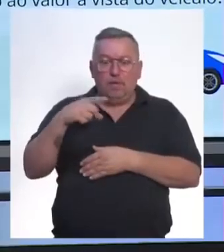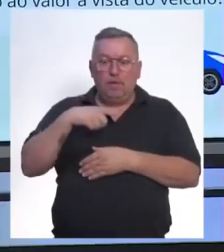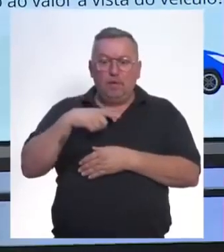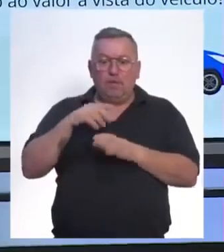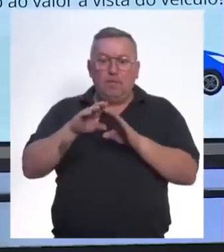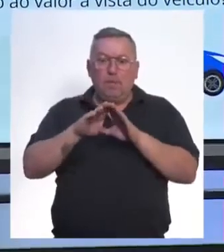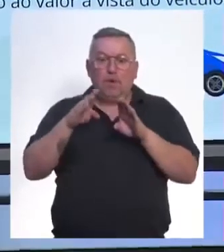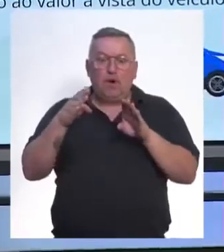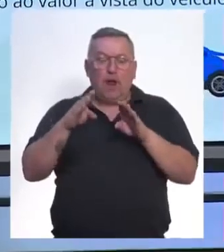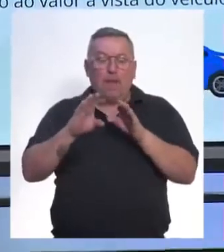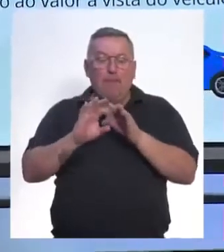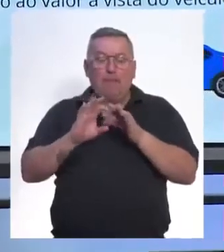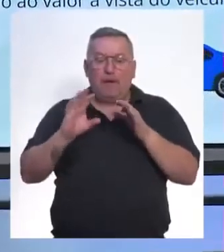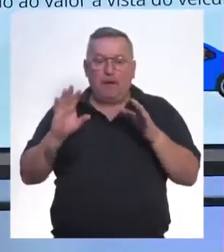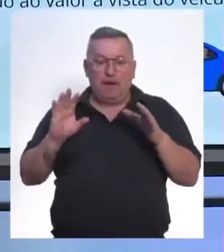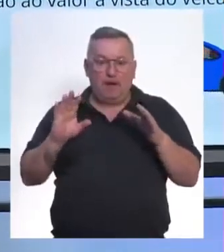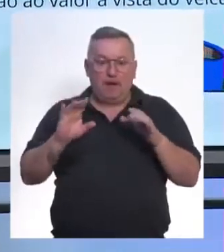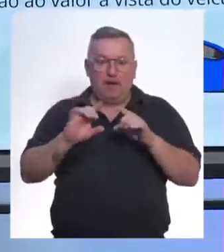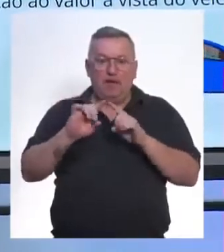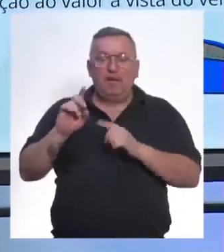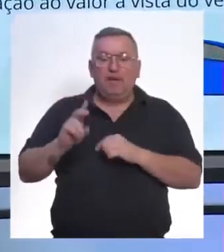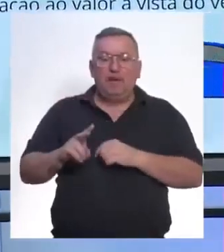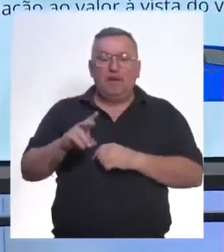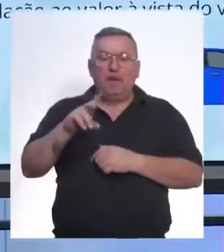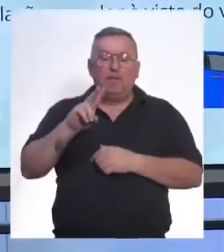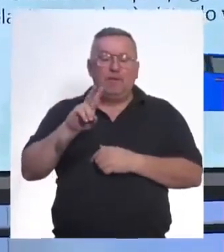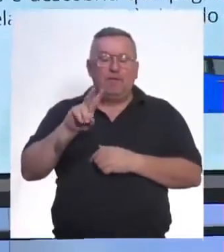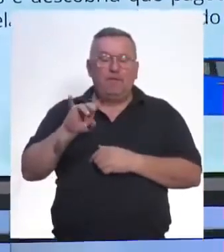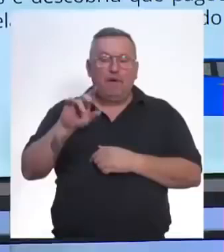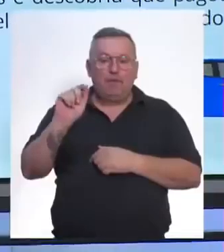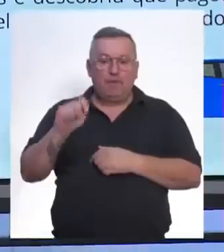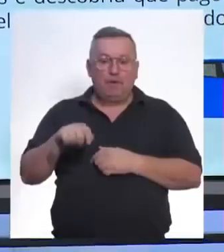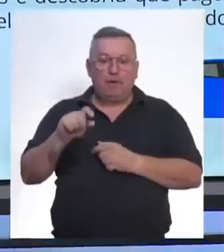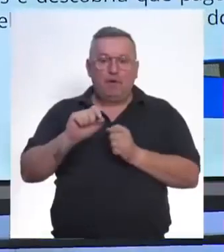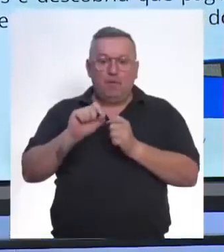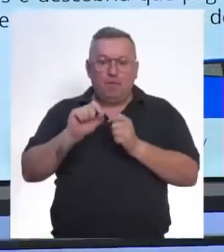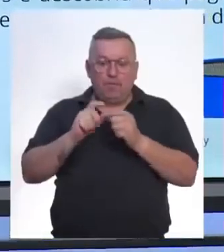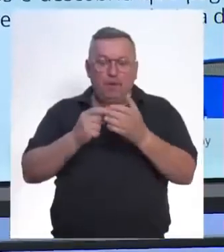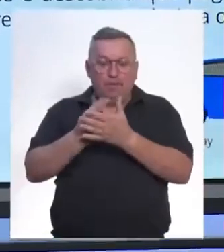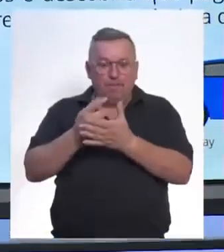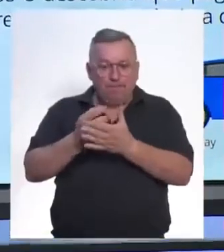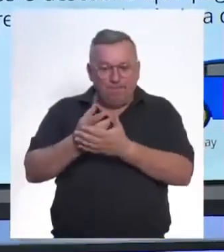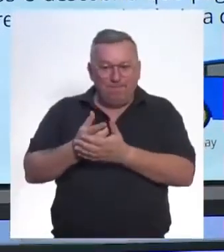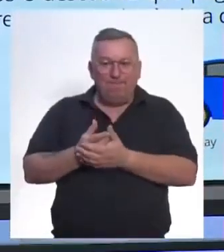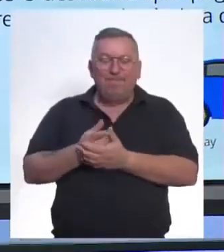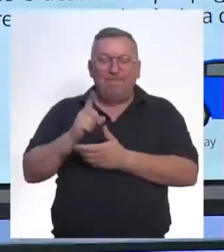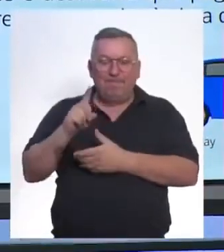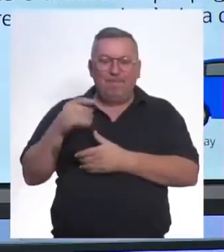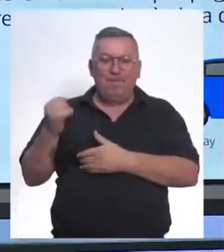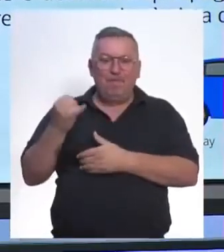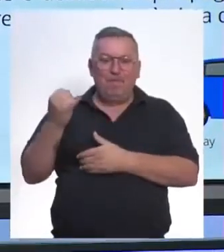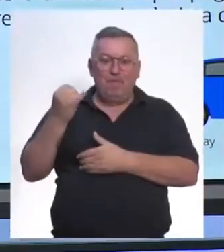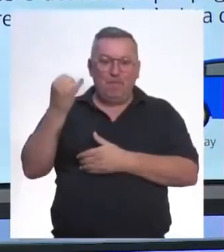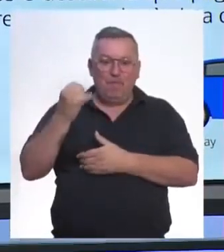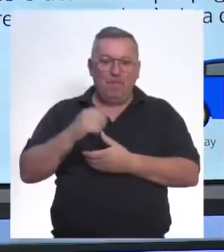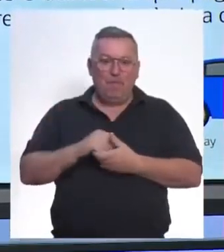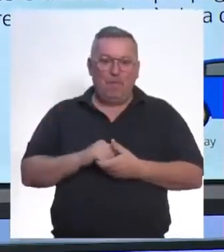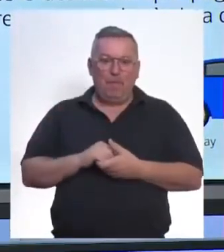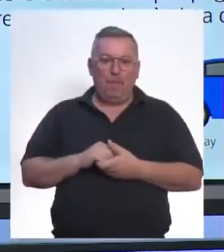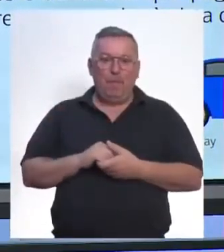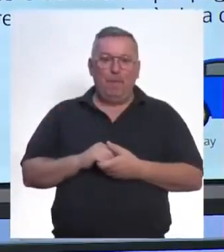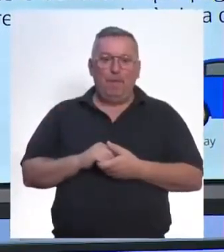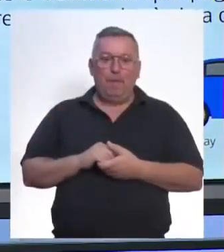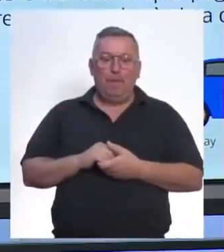porta aberta. Ou seja, você sempre vai poder passar por ela. Então, é extremamente